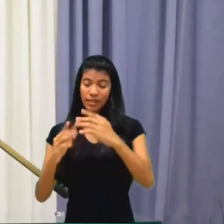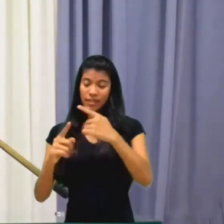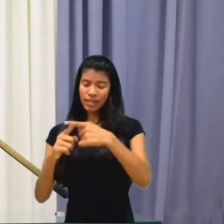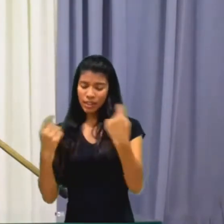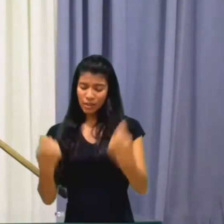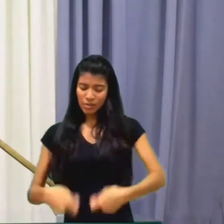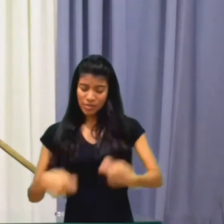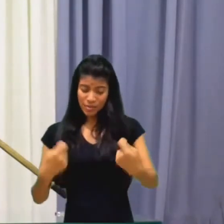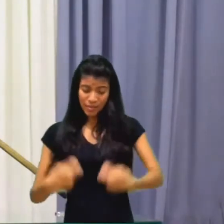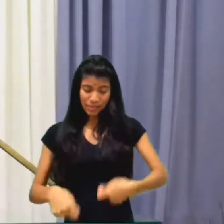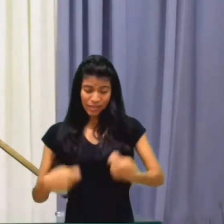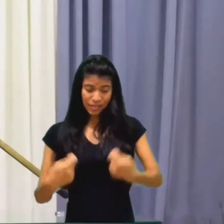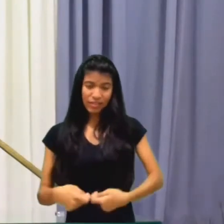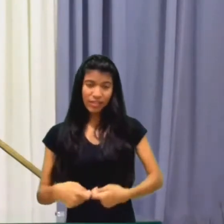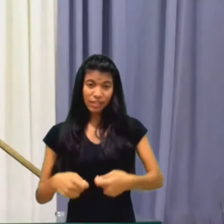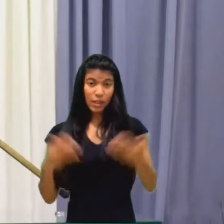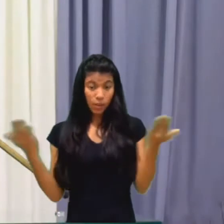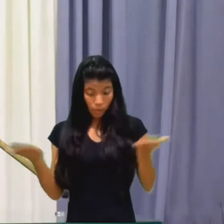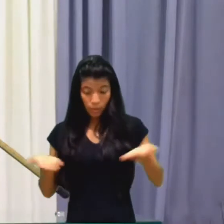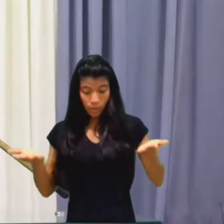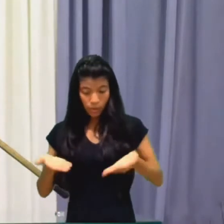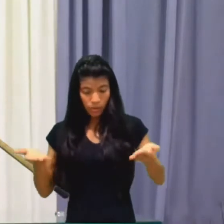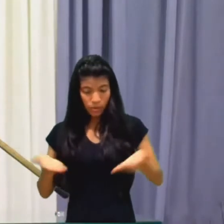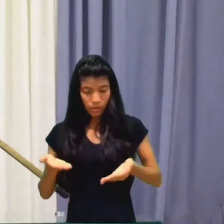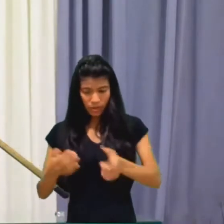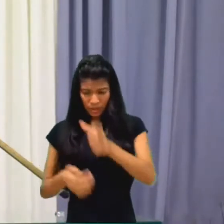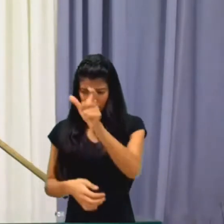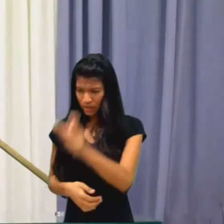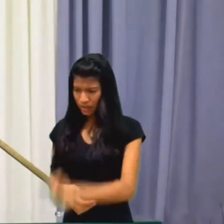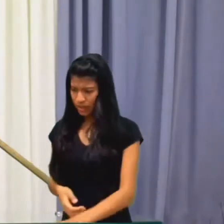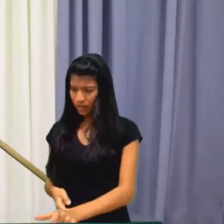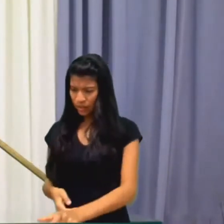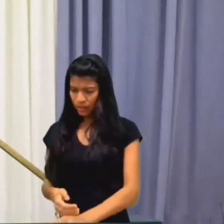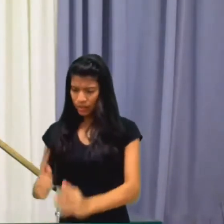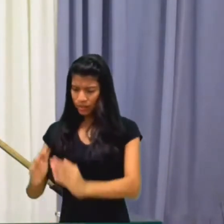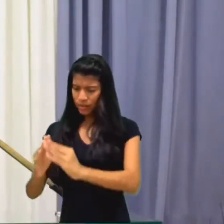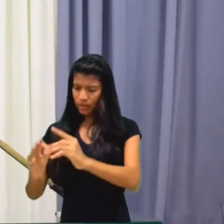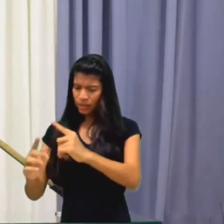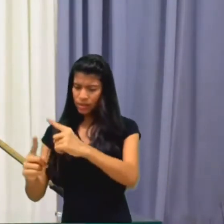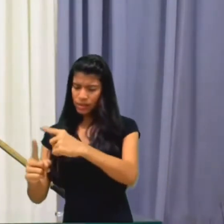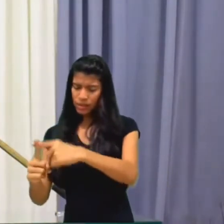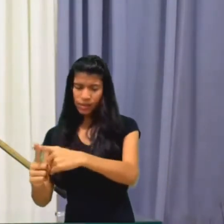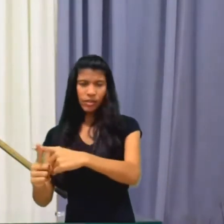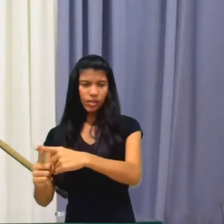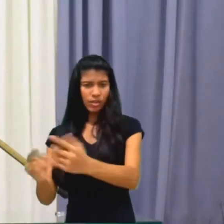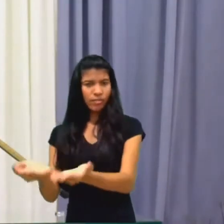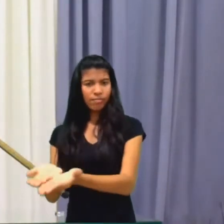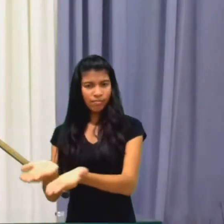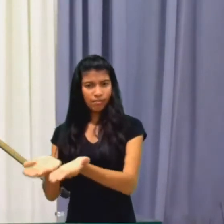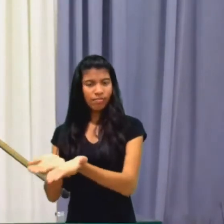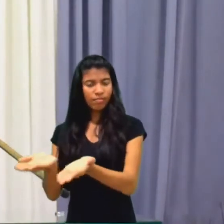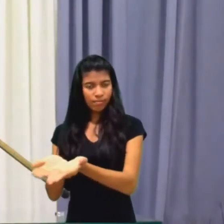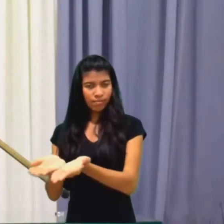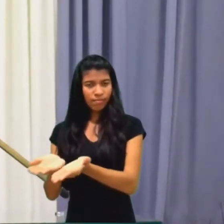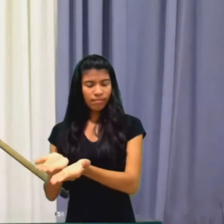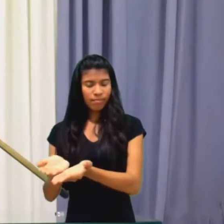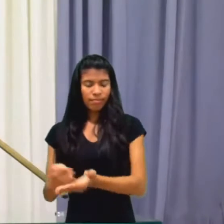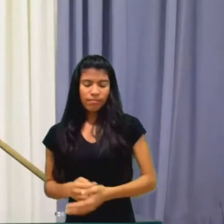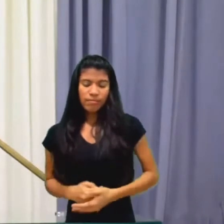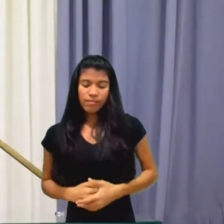ser igreja, de reassumir o seu papel de igreja.